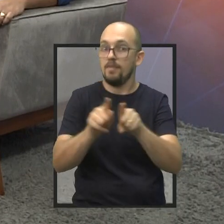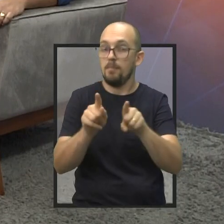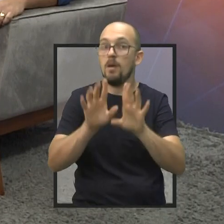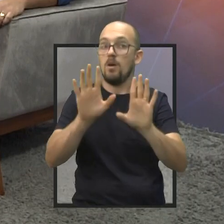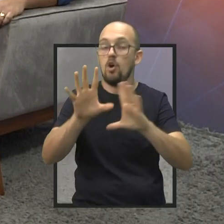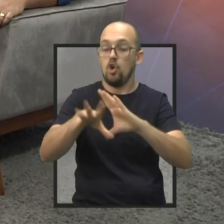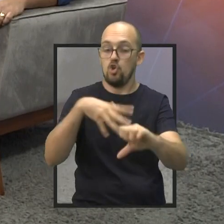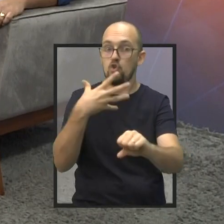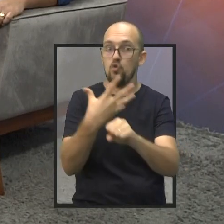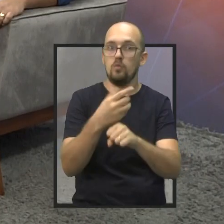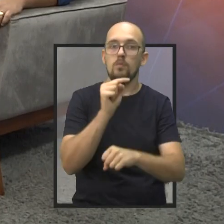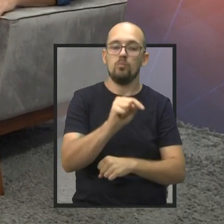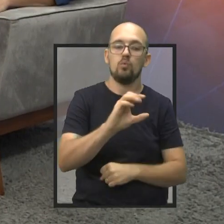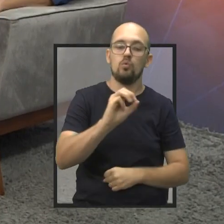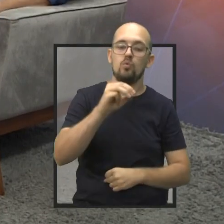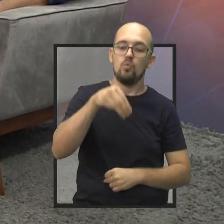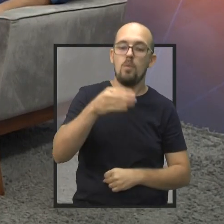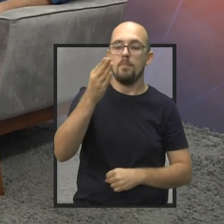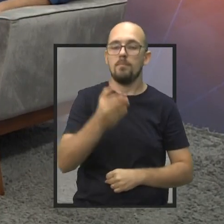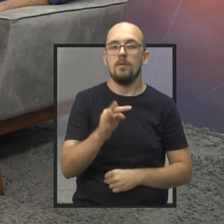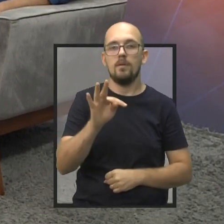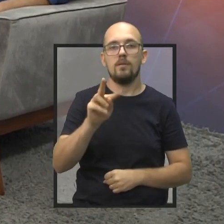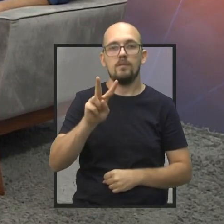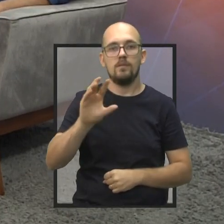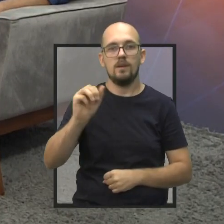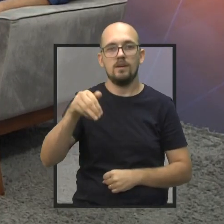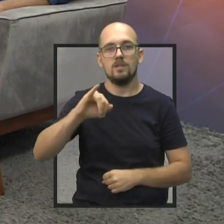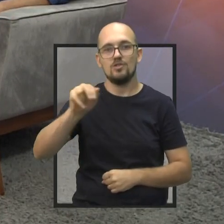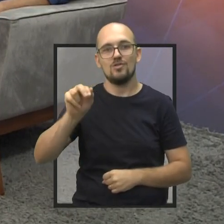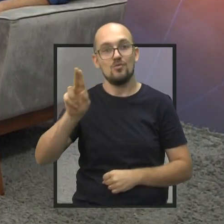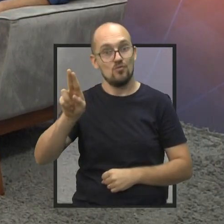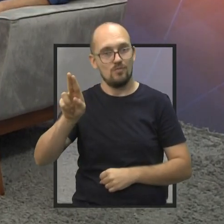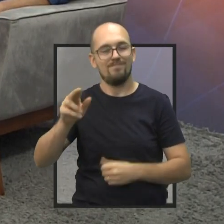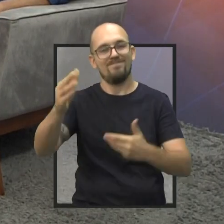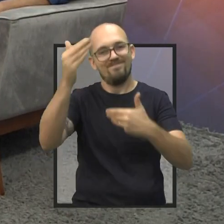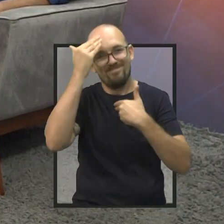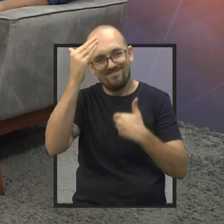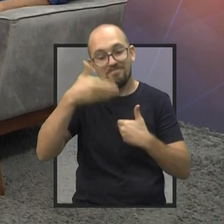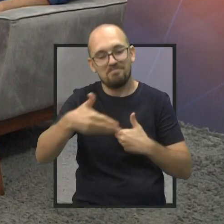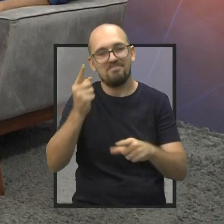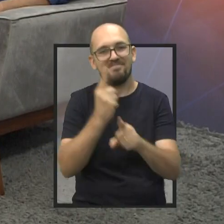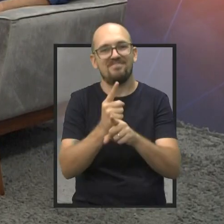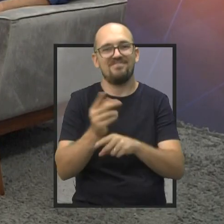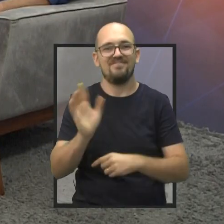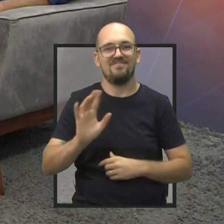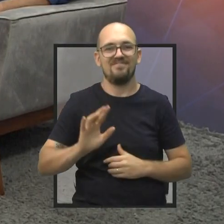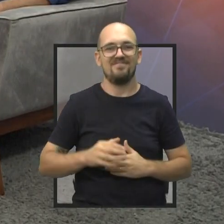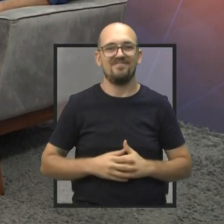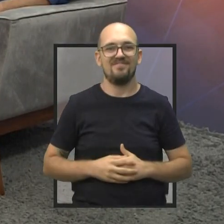canal no YouTube é youtube.com/tvcanjaú. Obrigada e até a próxima.